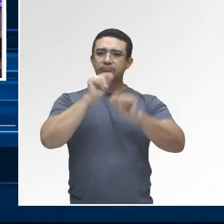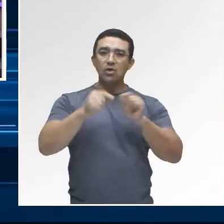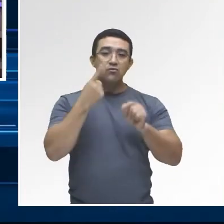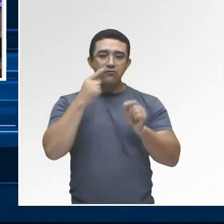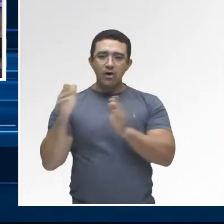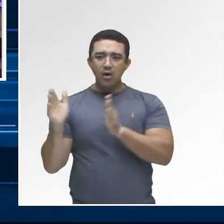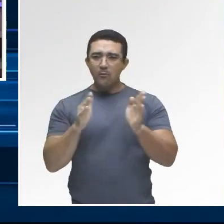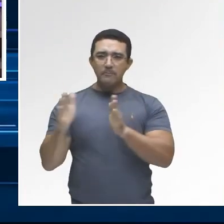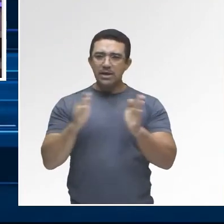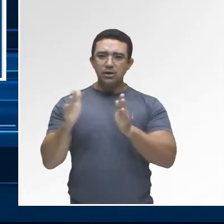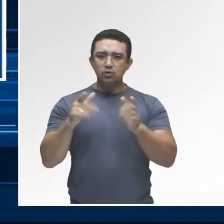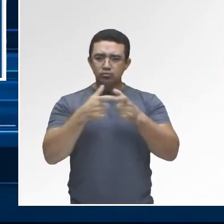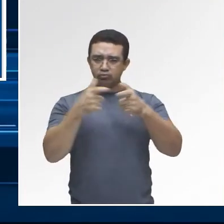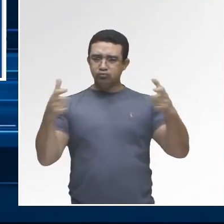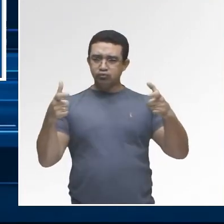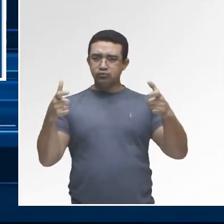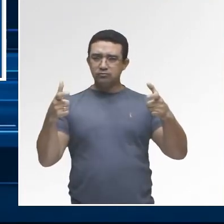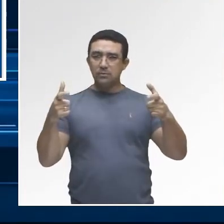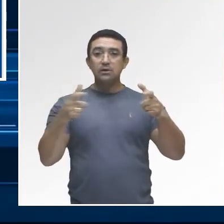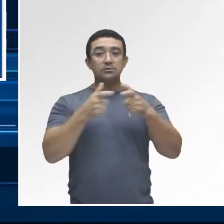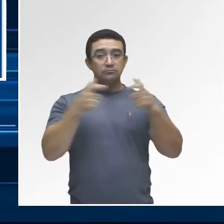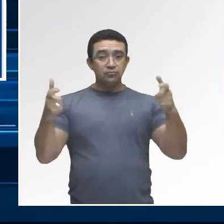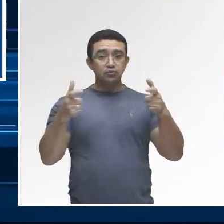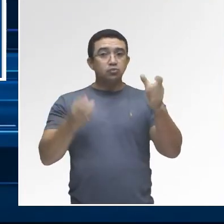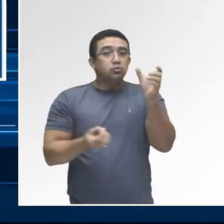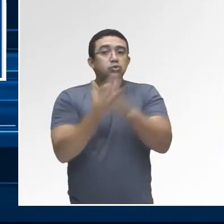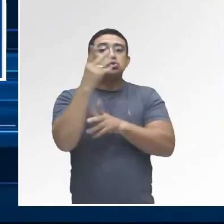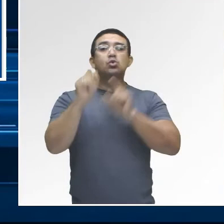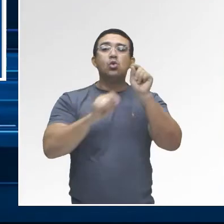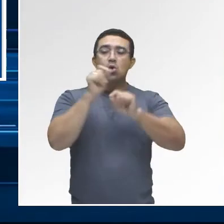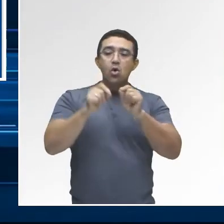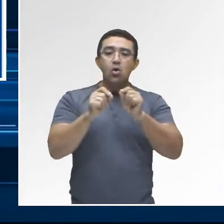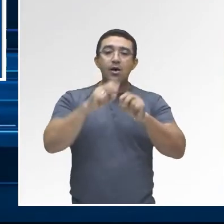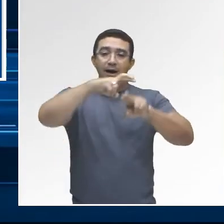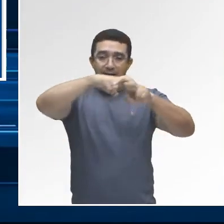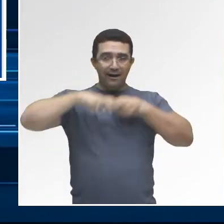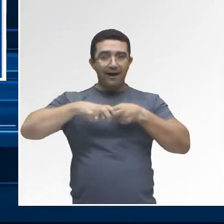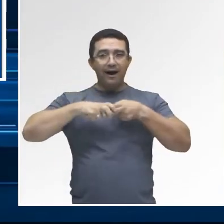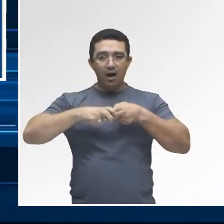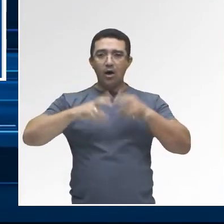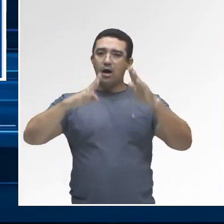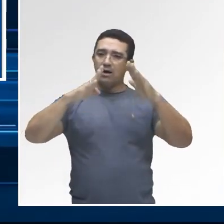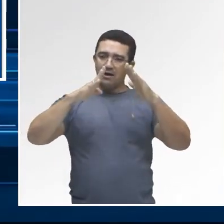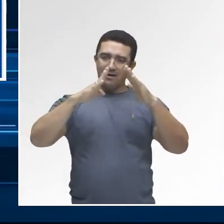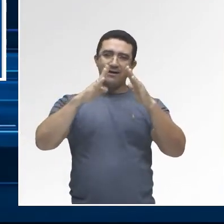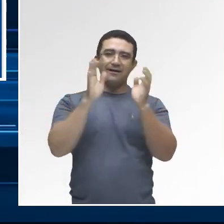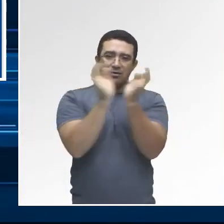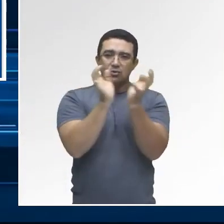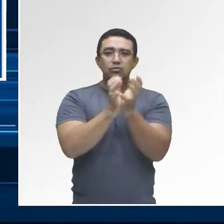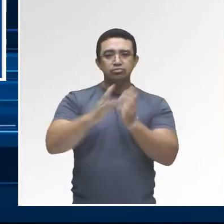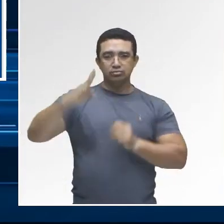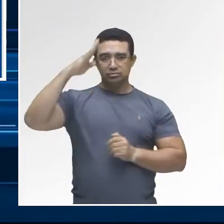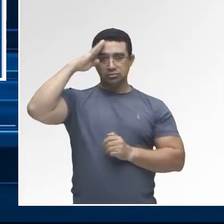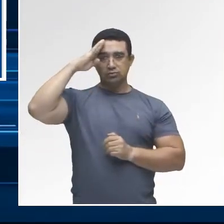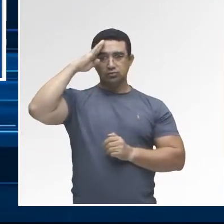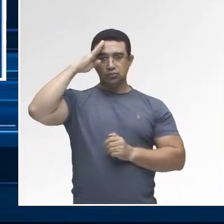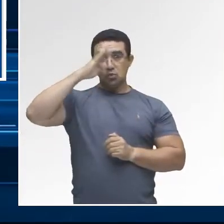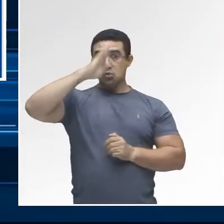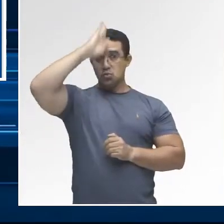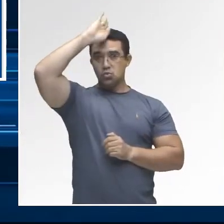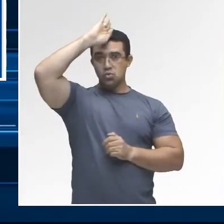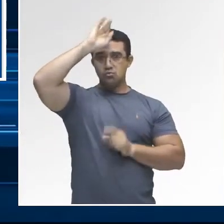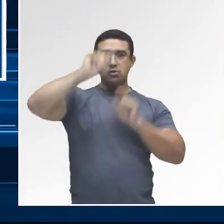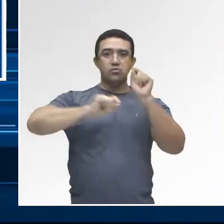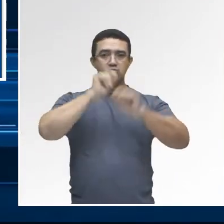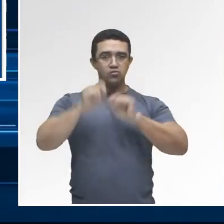esse período de expansão. A expansão, ela se dá por conta do exército. Então, a população romana vai começar a